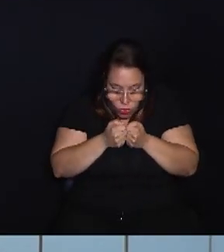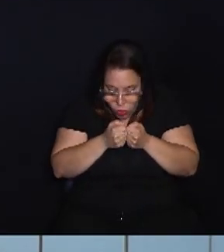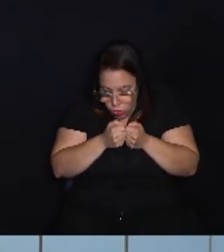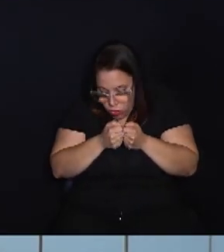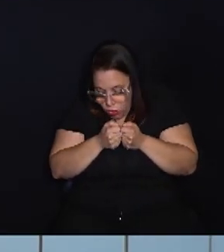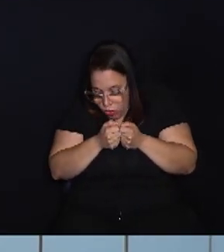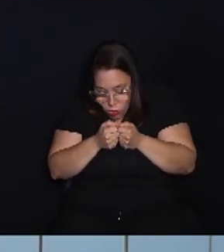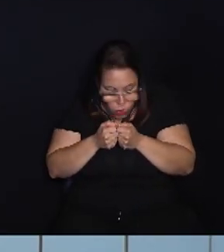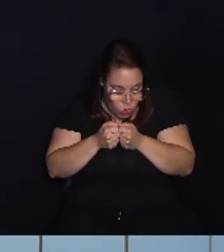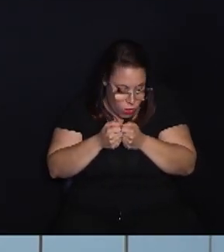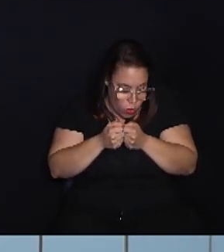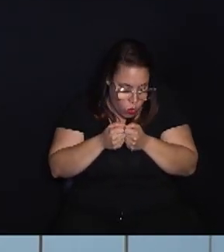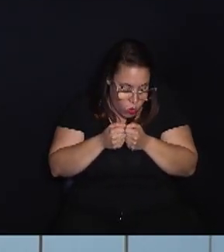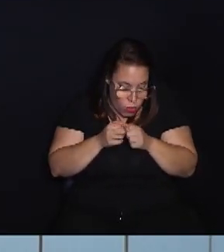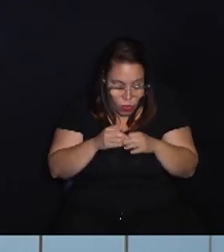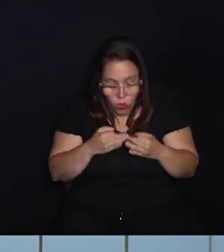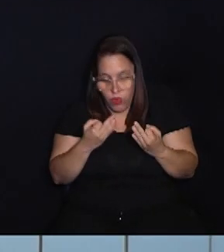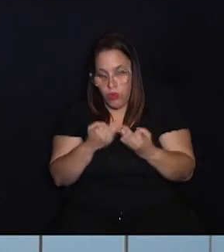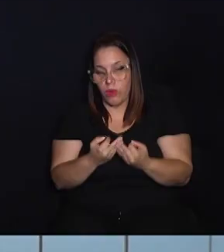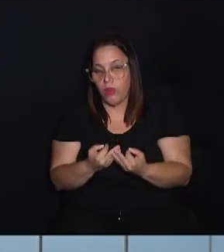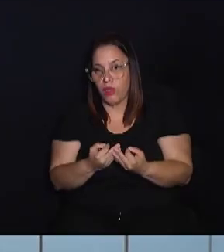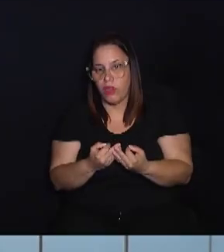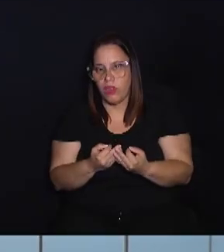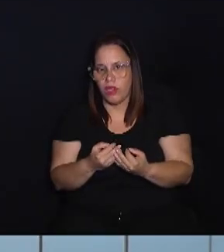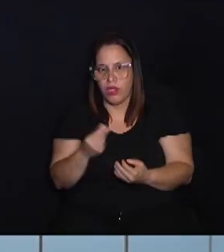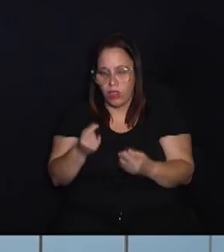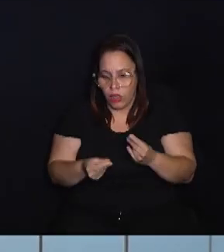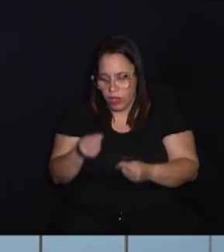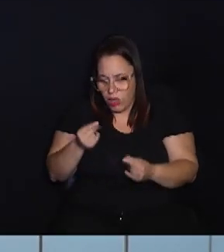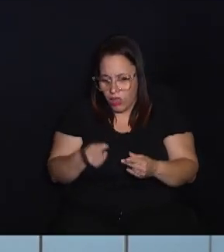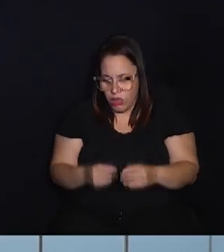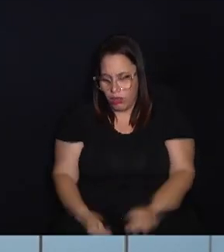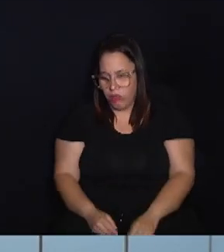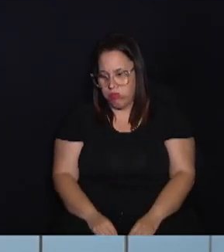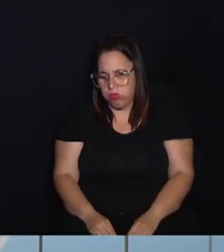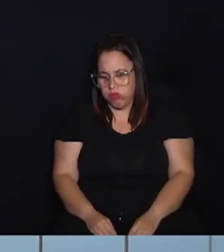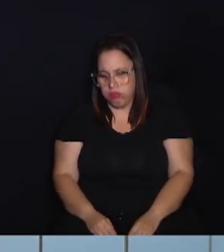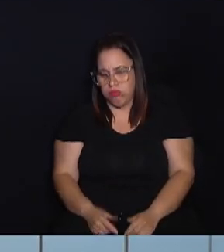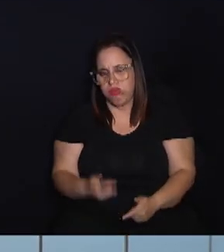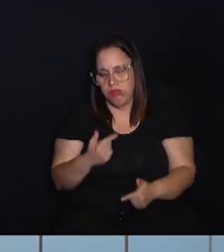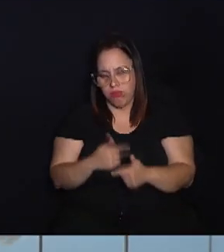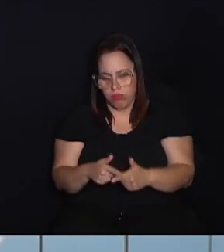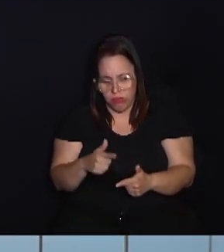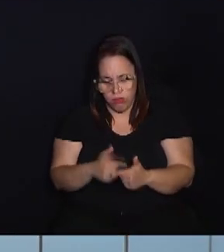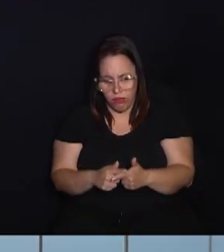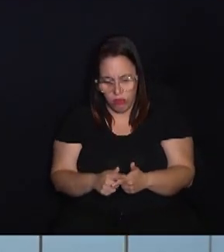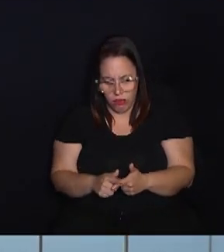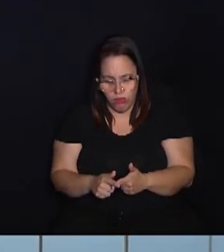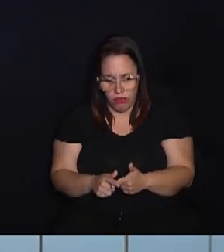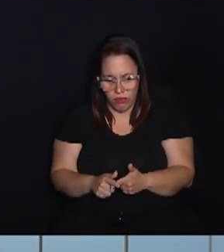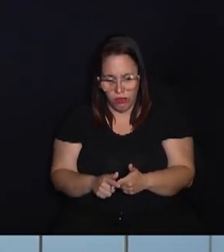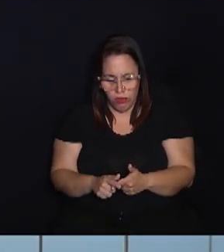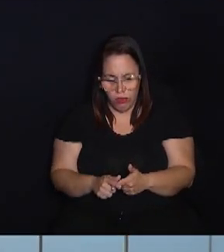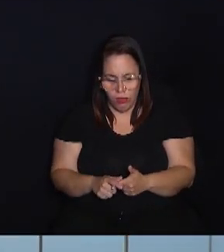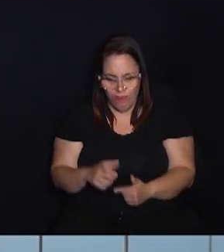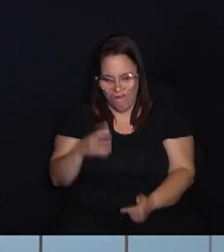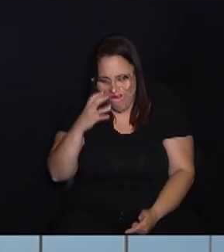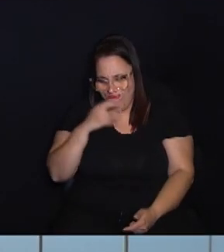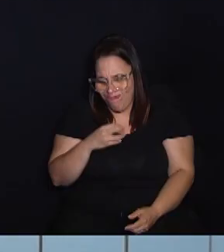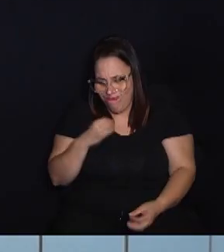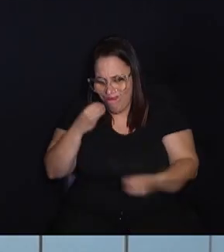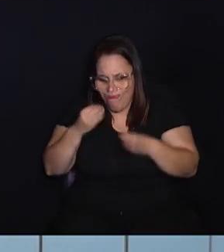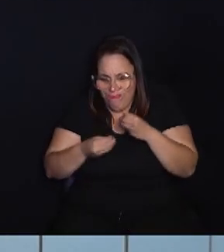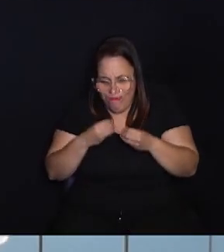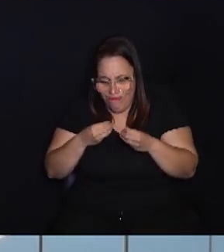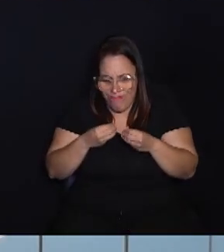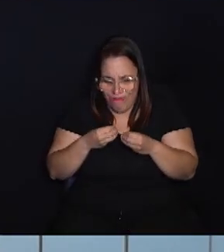afetando família, destruindo família, a pessoa está ficando endividado. É um problema sério, o governo está aí debruçado para ver como é que enfrenta isso.